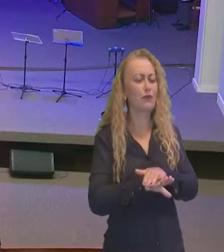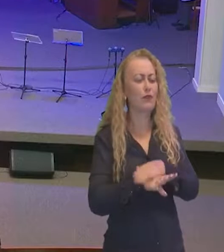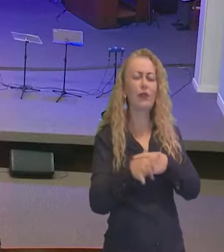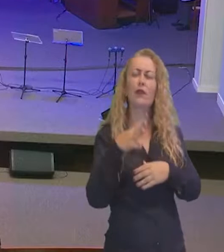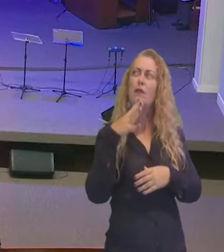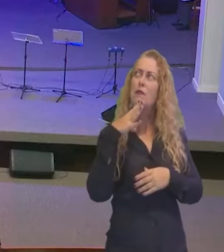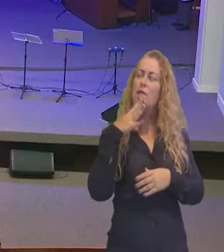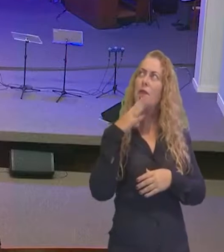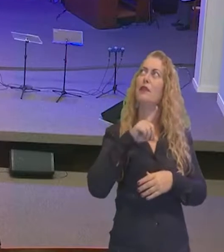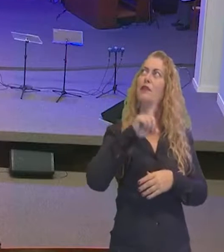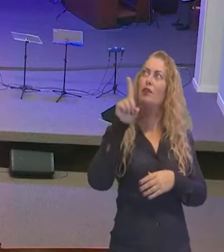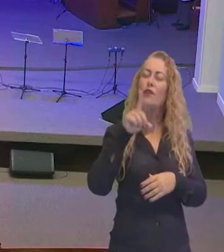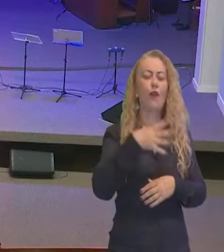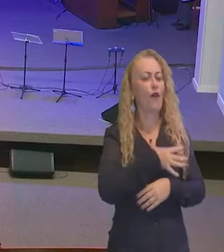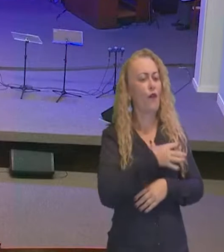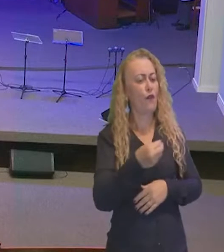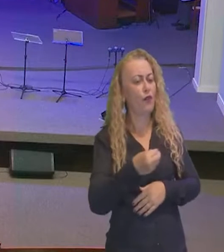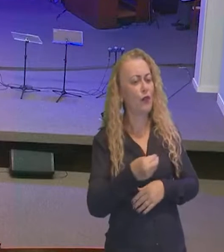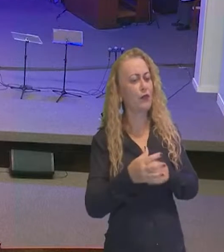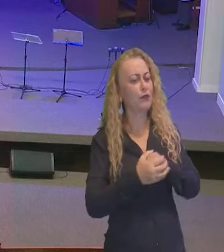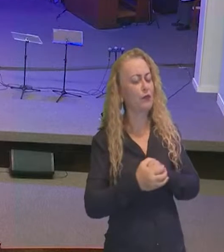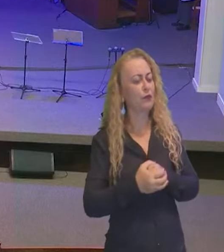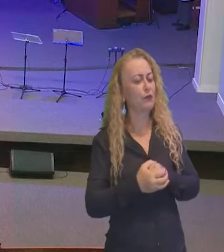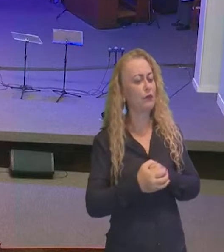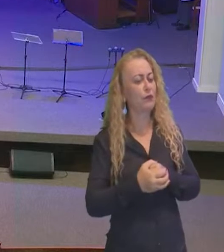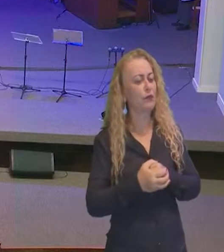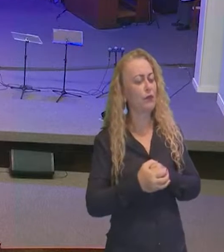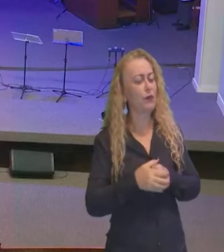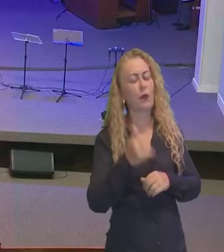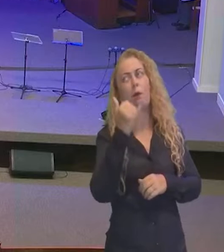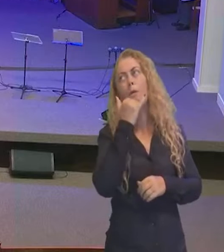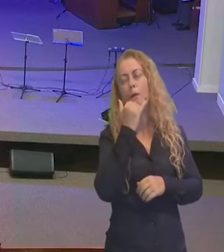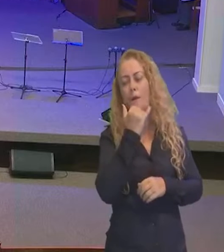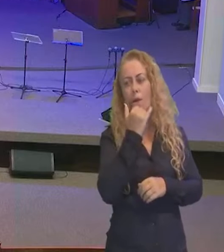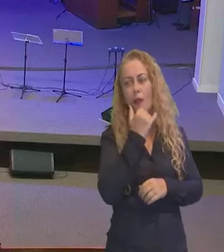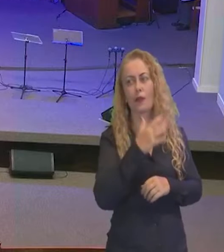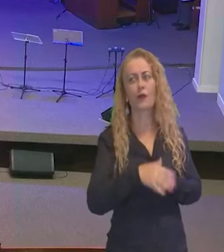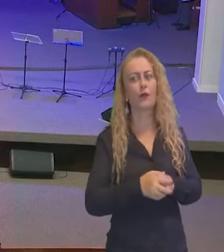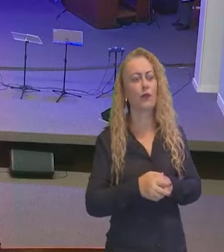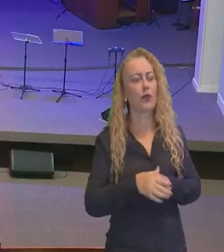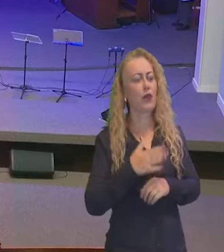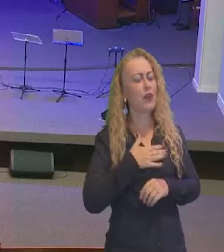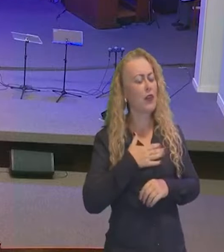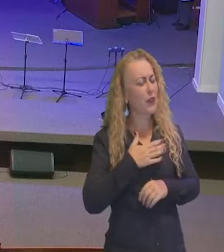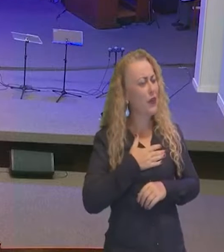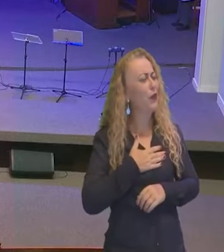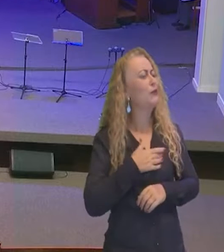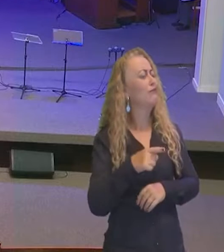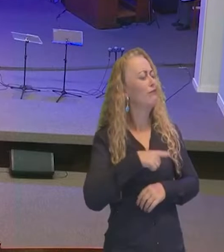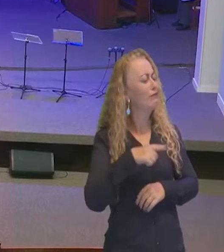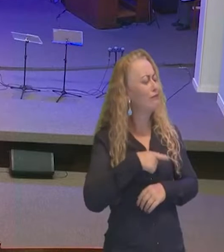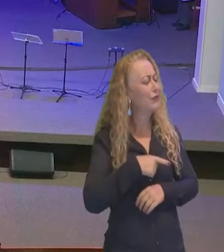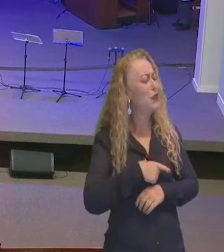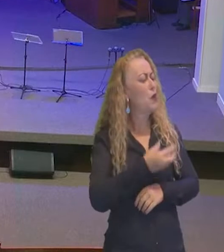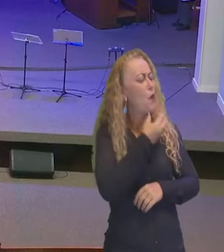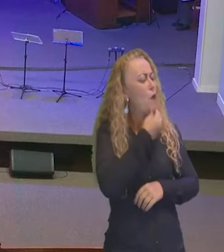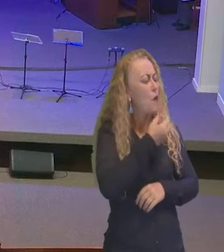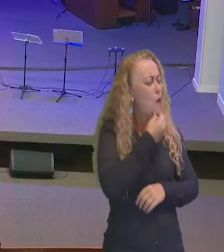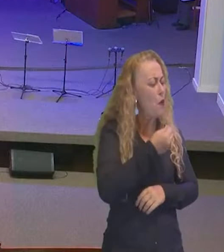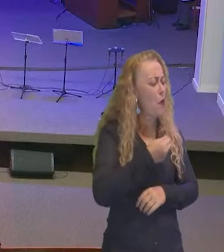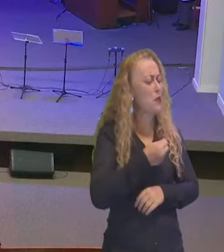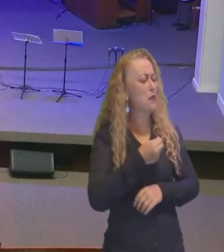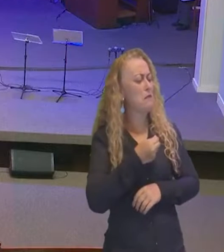casa e vai dizer: filha, olha, me perdoe, eu tenho sido realmente um marido tão grosso com